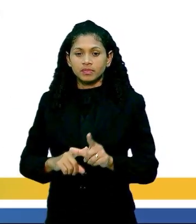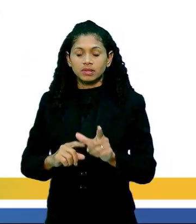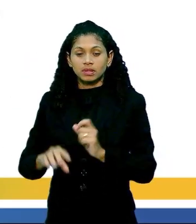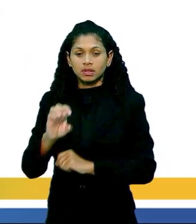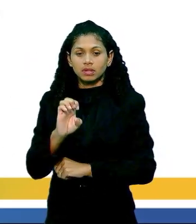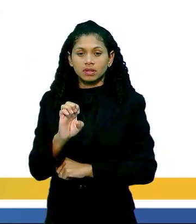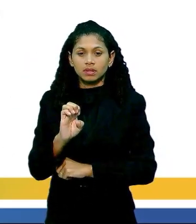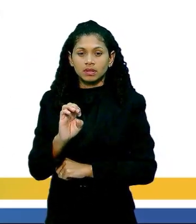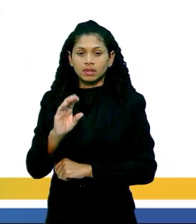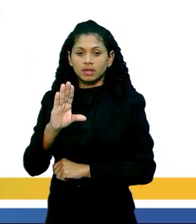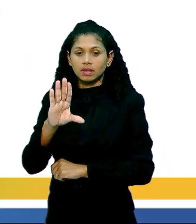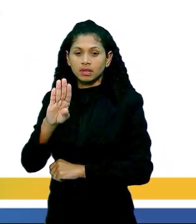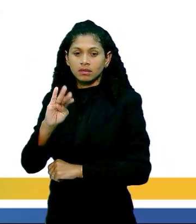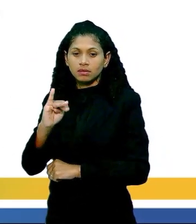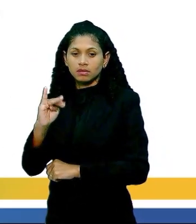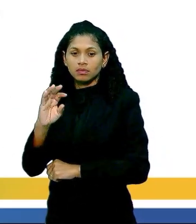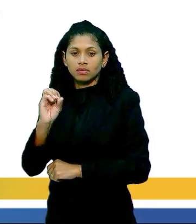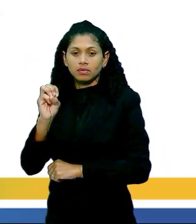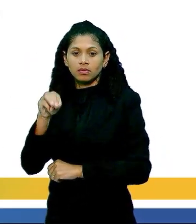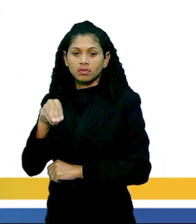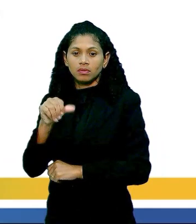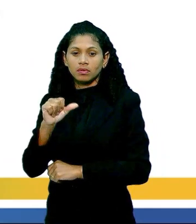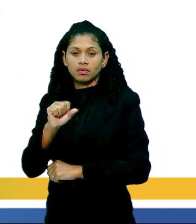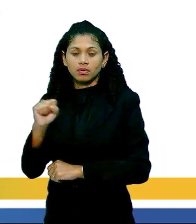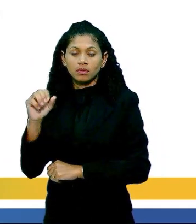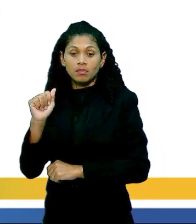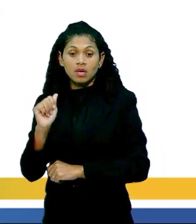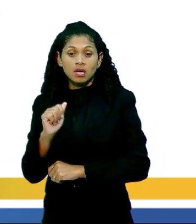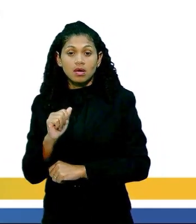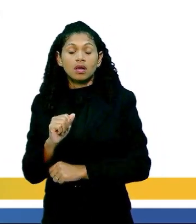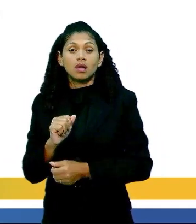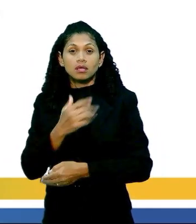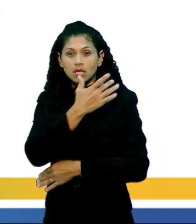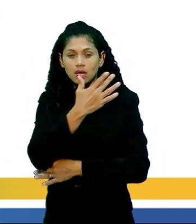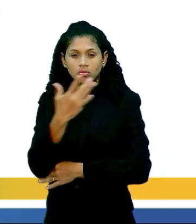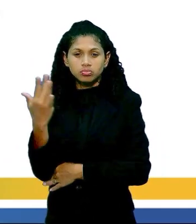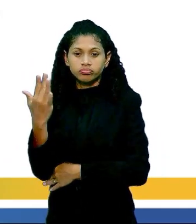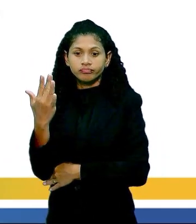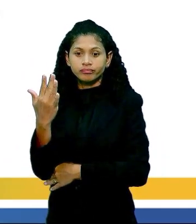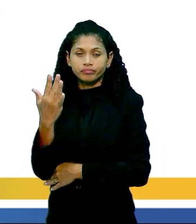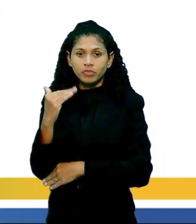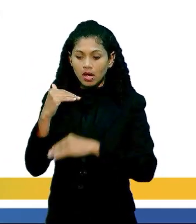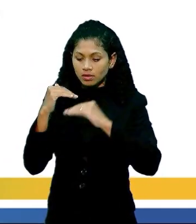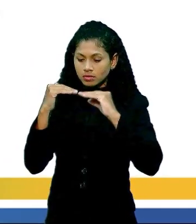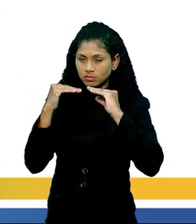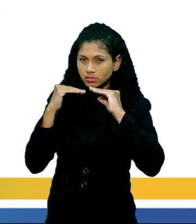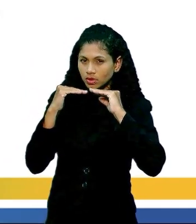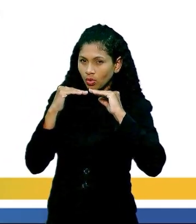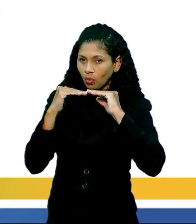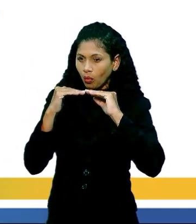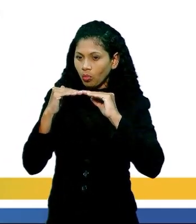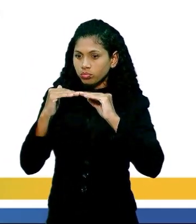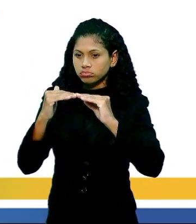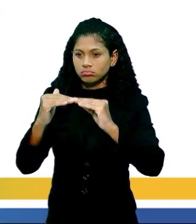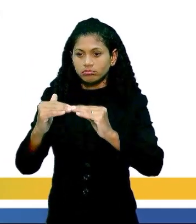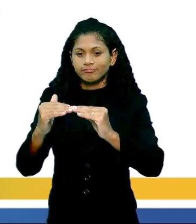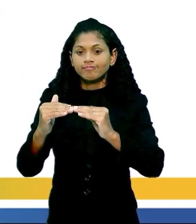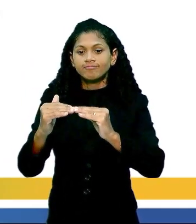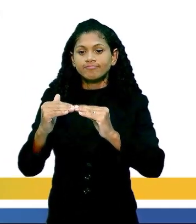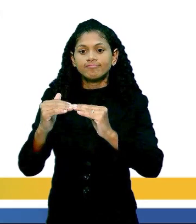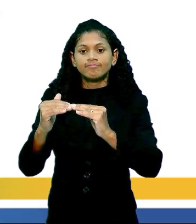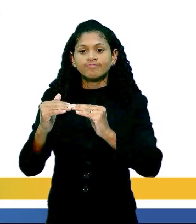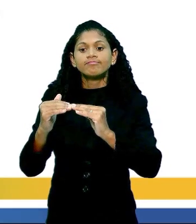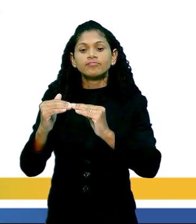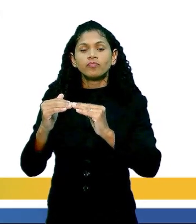vegetal iguala-se à biomassa dos consumidores. Não, isso nas cadeias ou nas